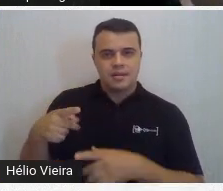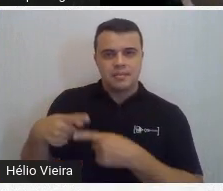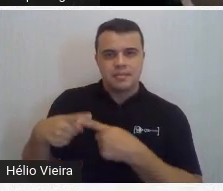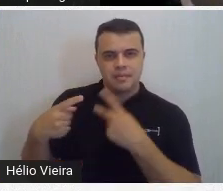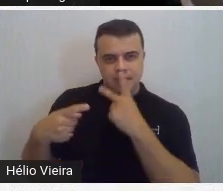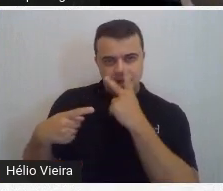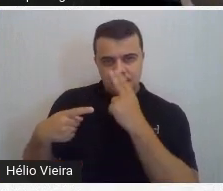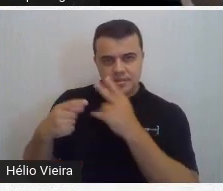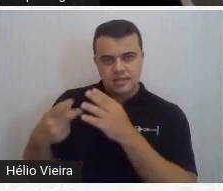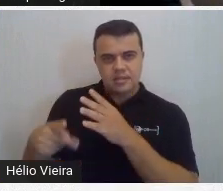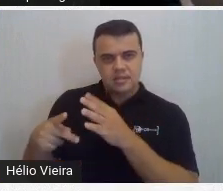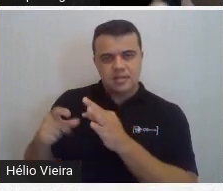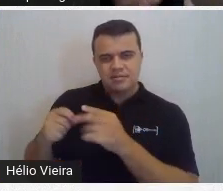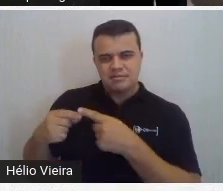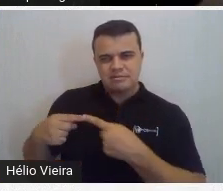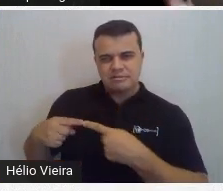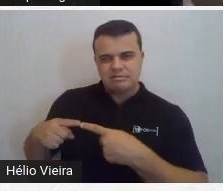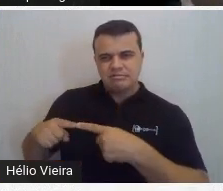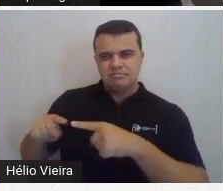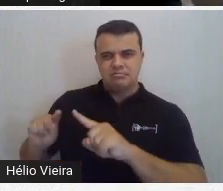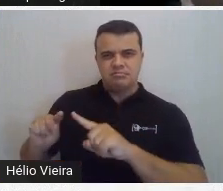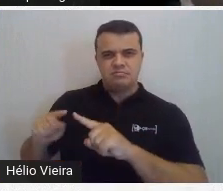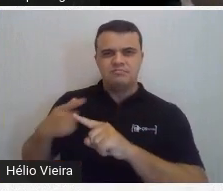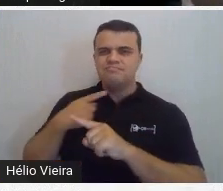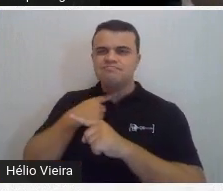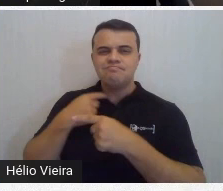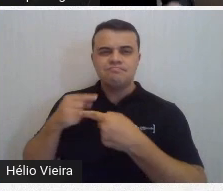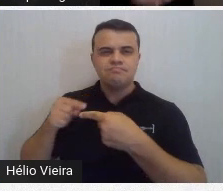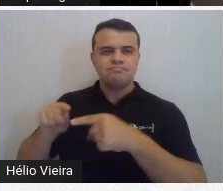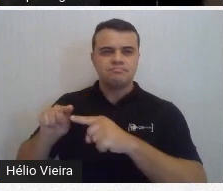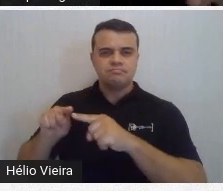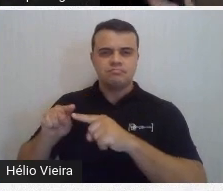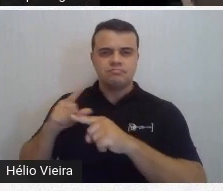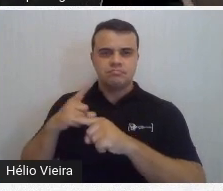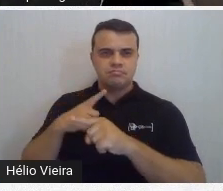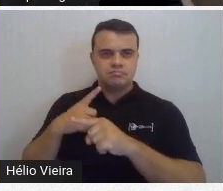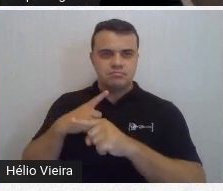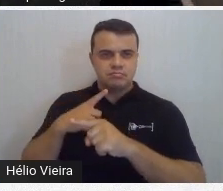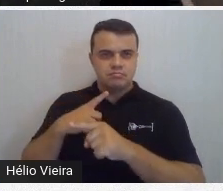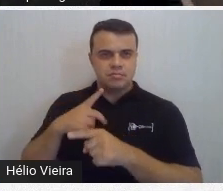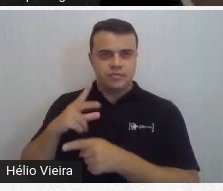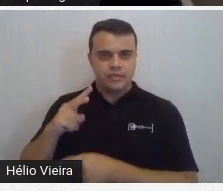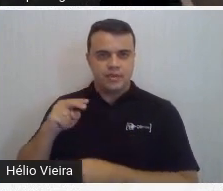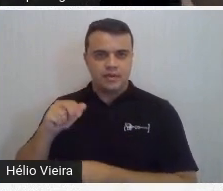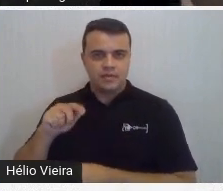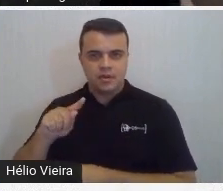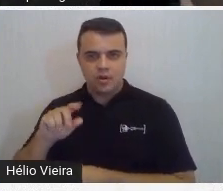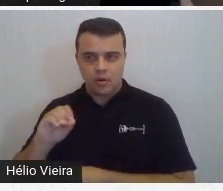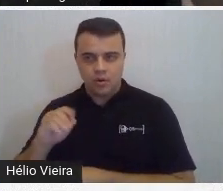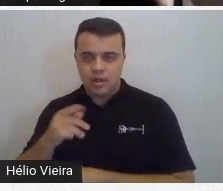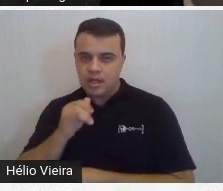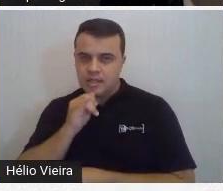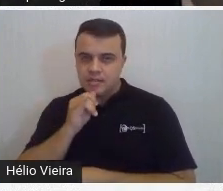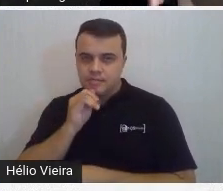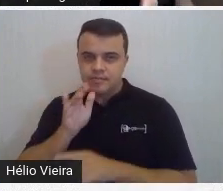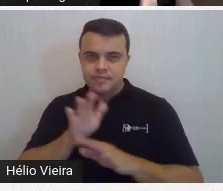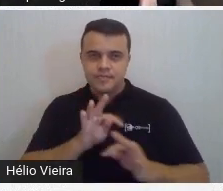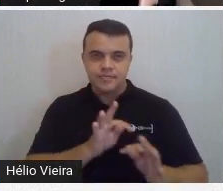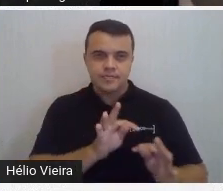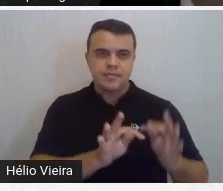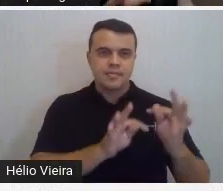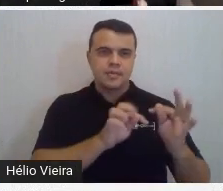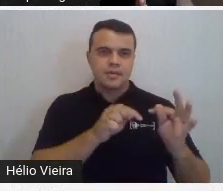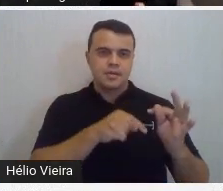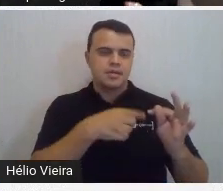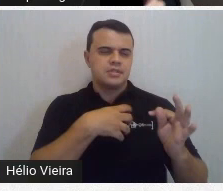por um caminho agressivo, uma vontade agressiva, vide Van Gogh, por exemplo. A técnica